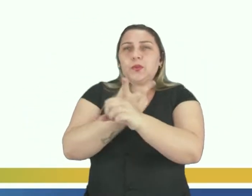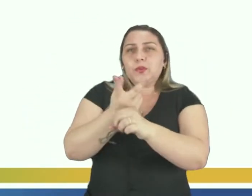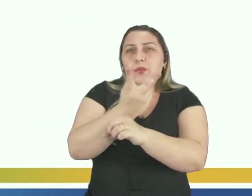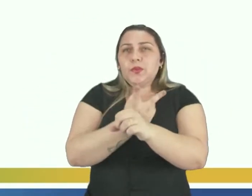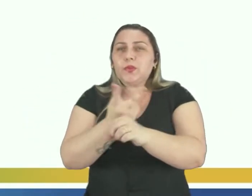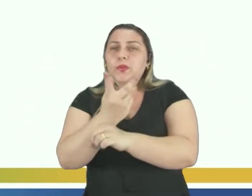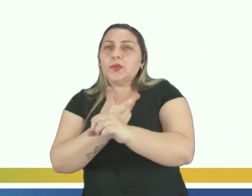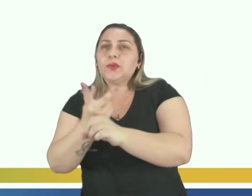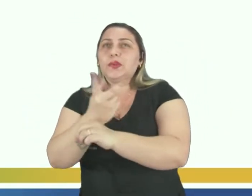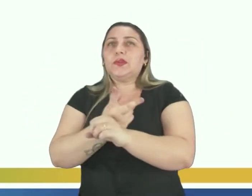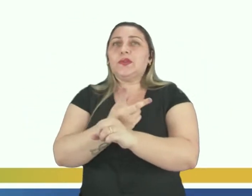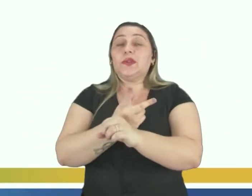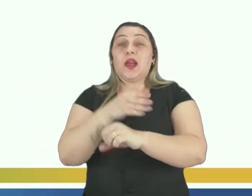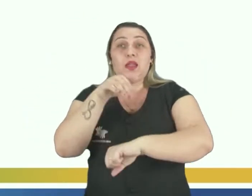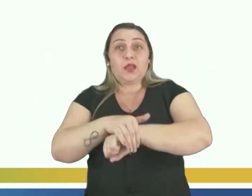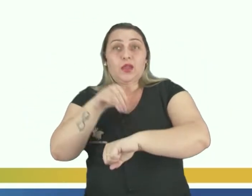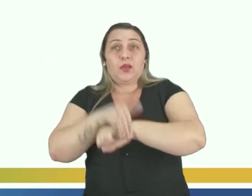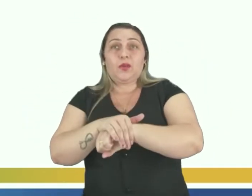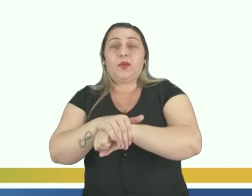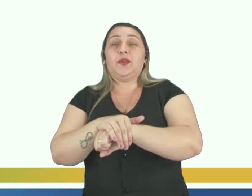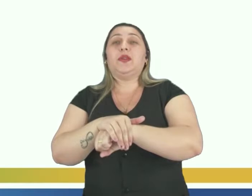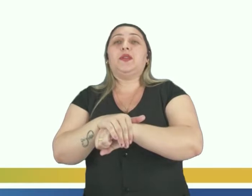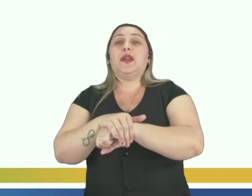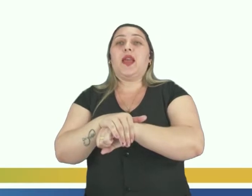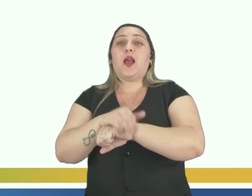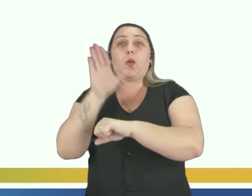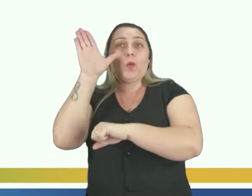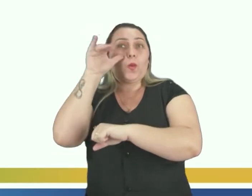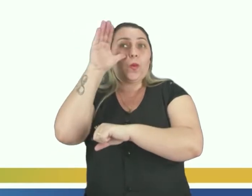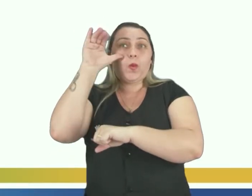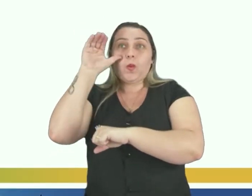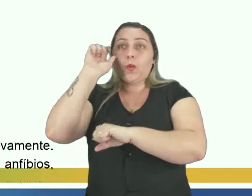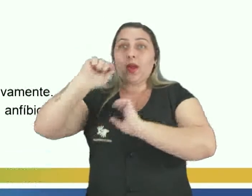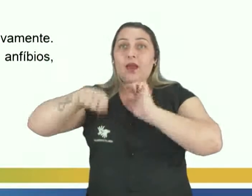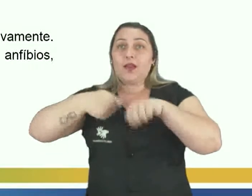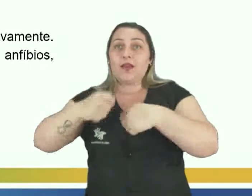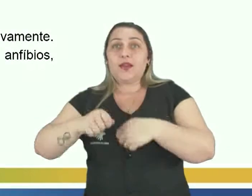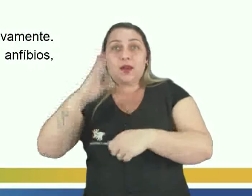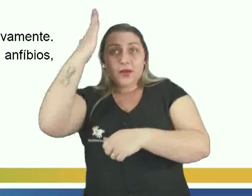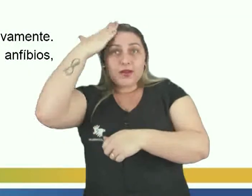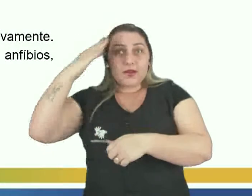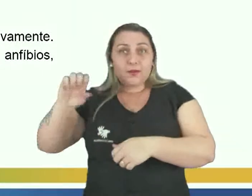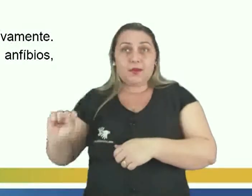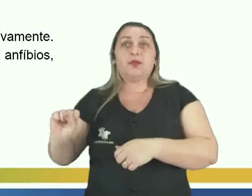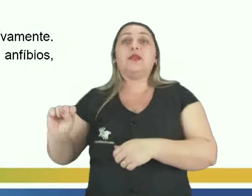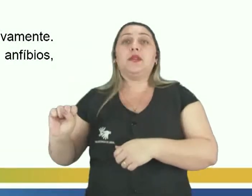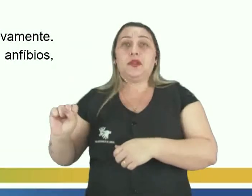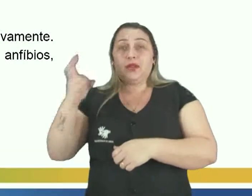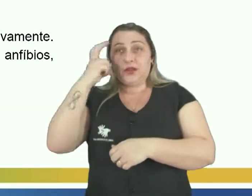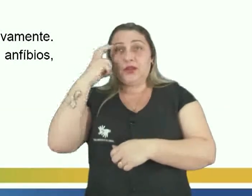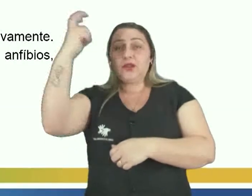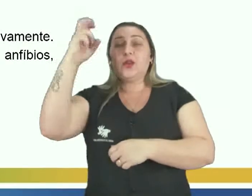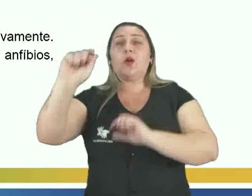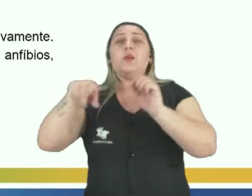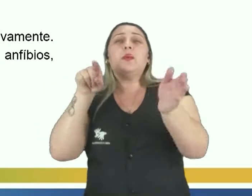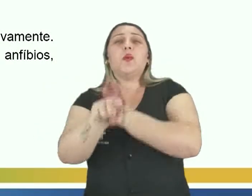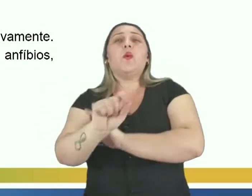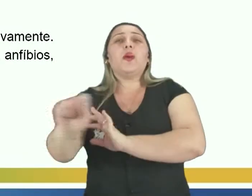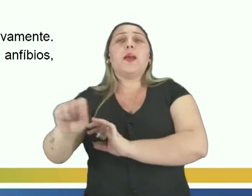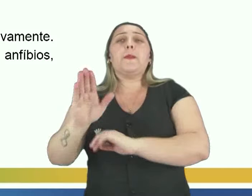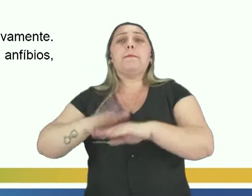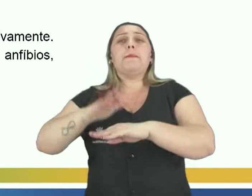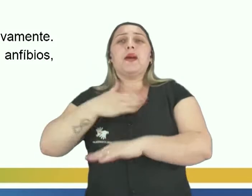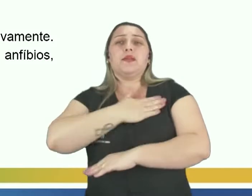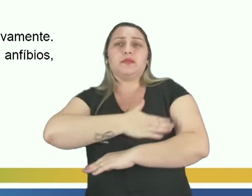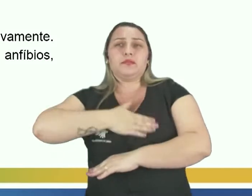facilidade à noite. Ave muito curiosa, ela é o símbolo da sabedoria. Tá? Outra pergunta, o que você mais gosta